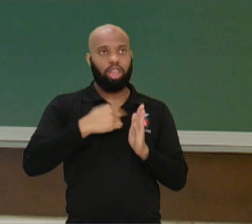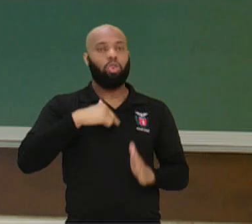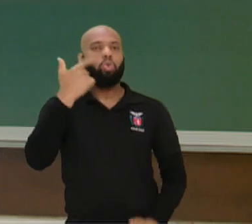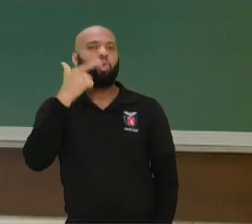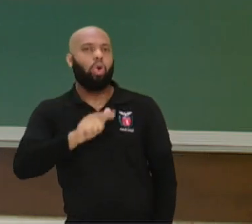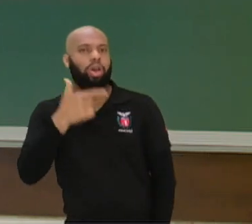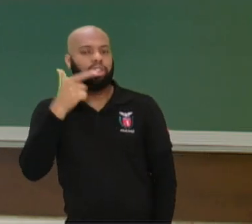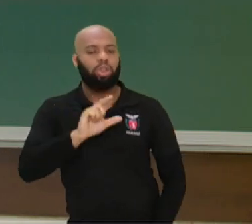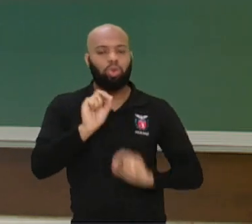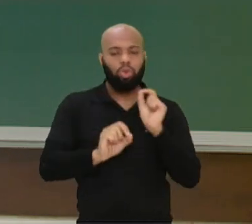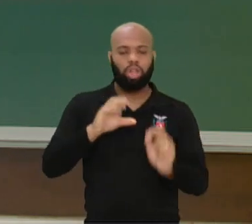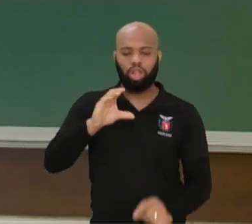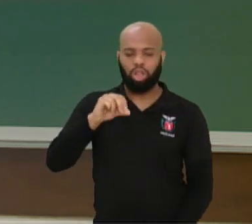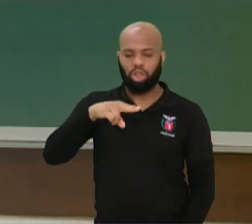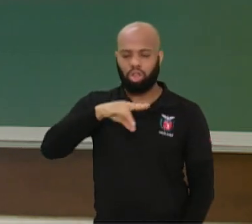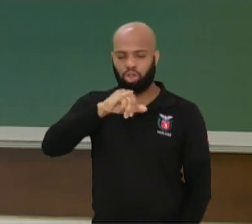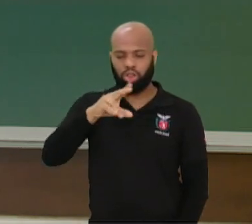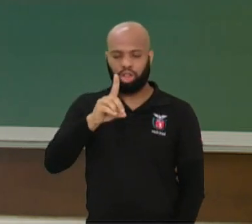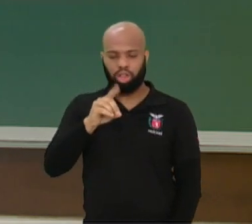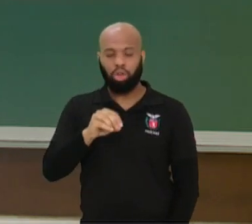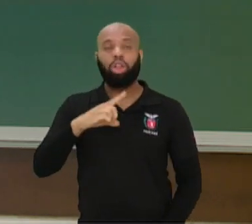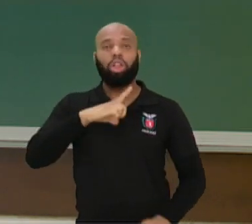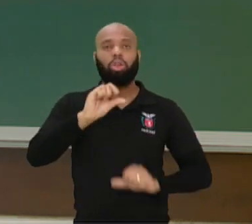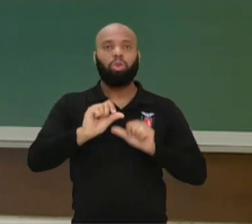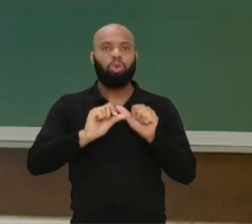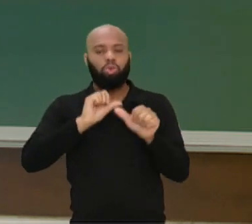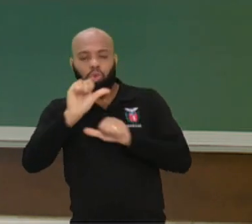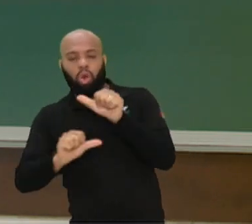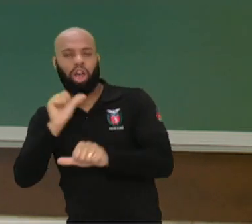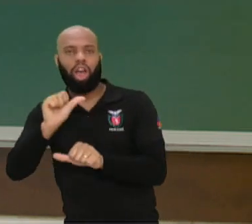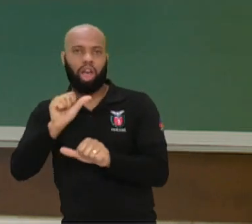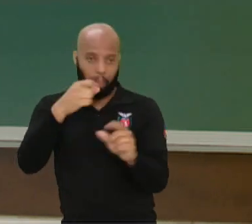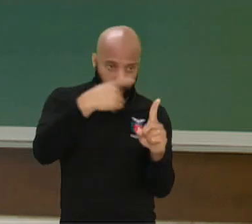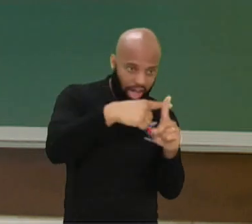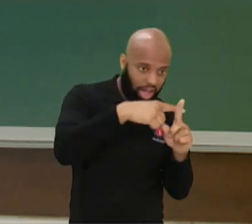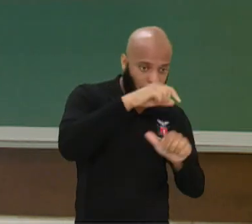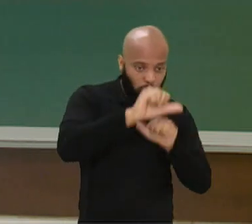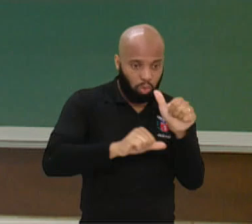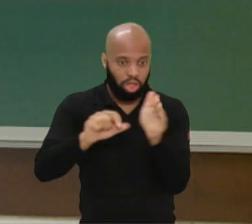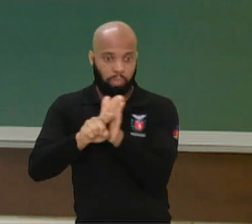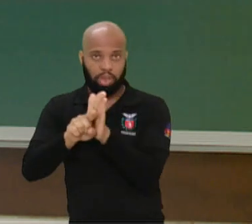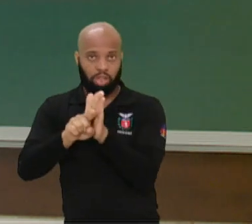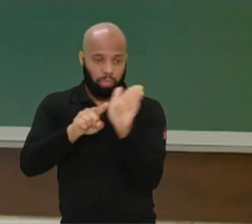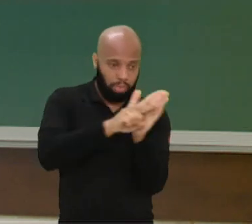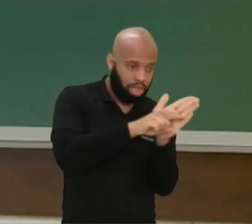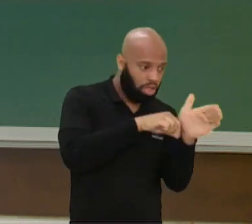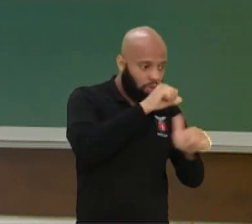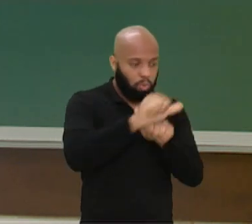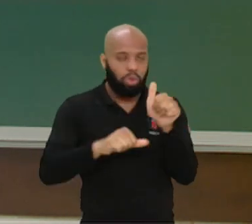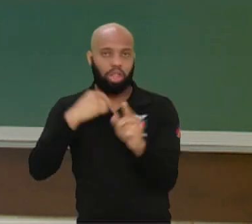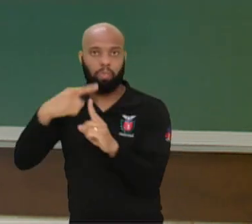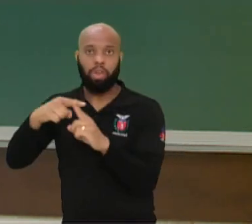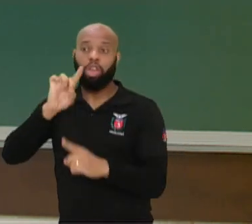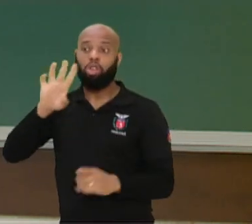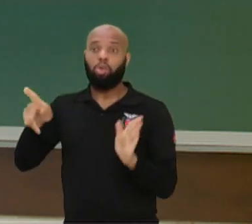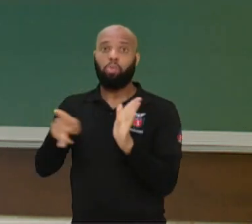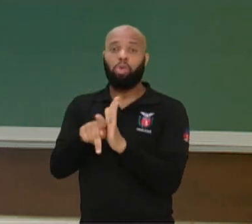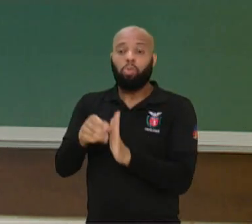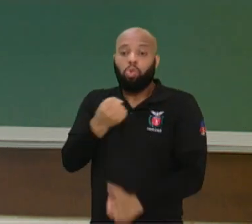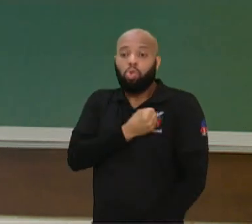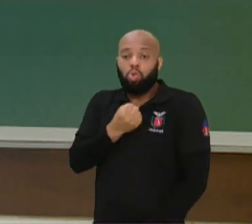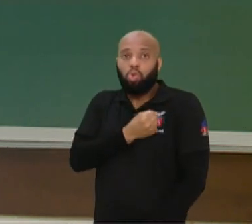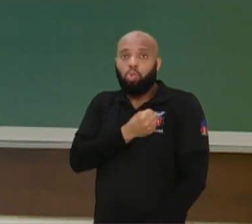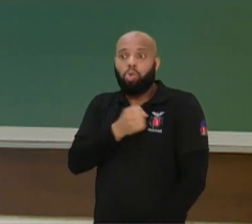o conjugado de um número complexo, eu vou trocar somente o sinal da parte imaginária. A parte